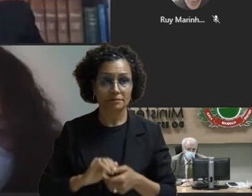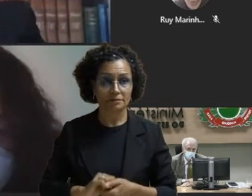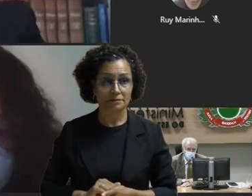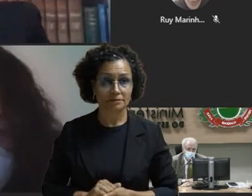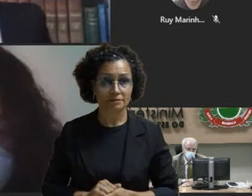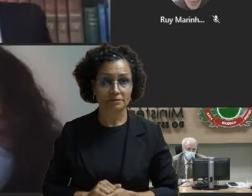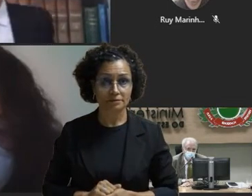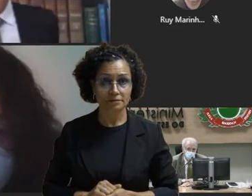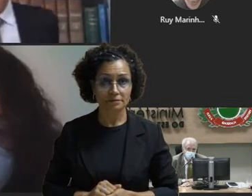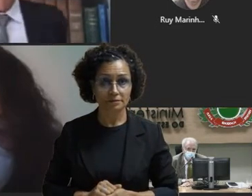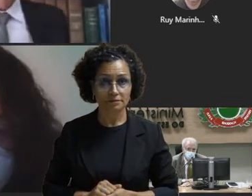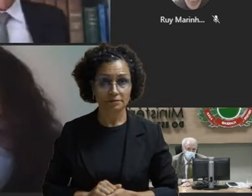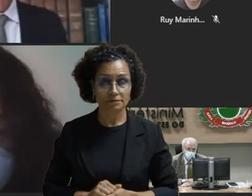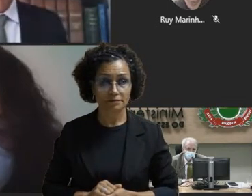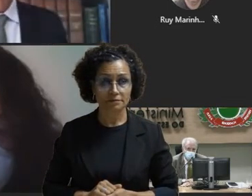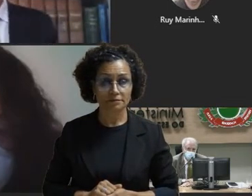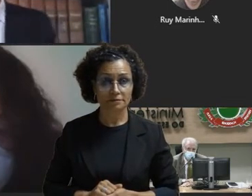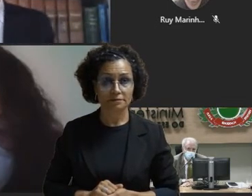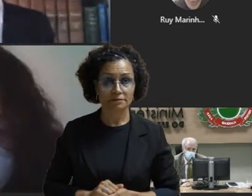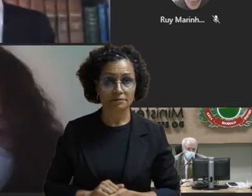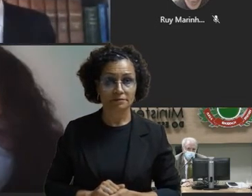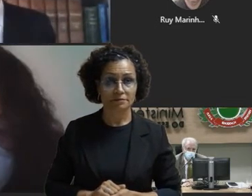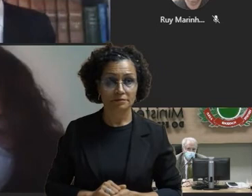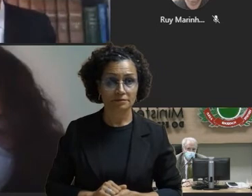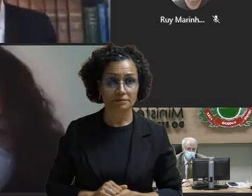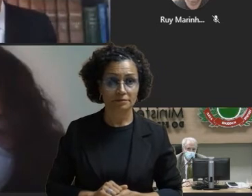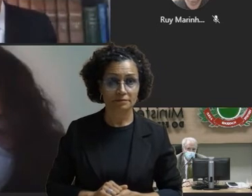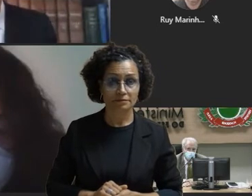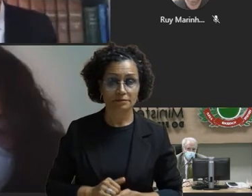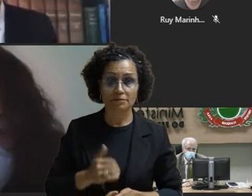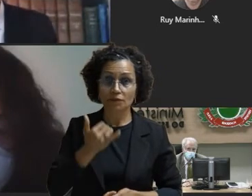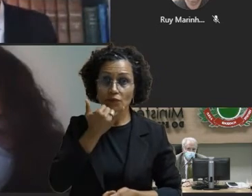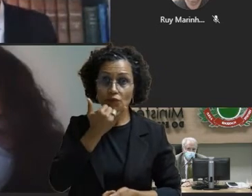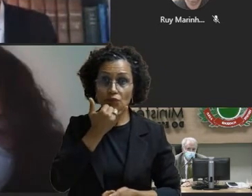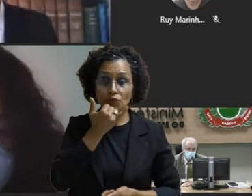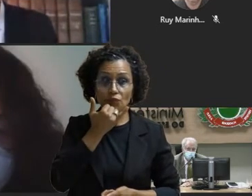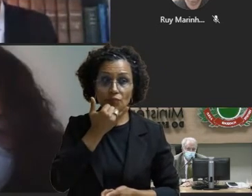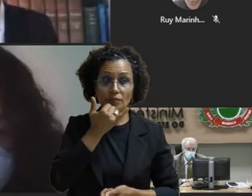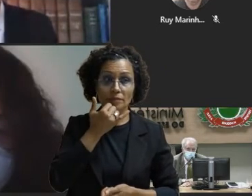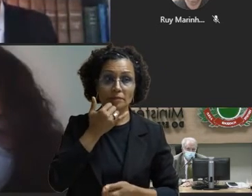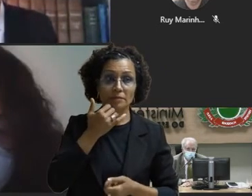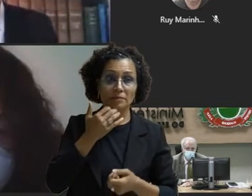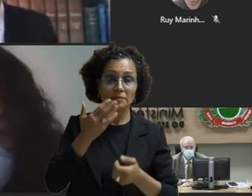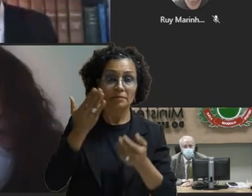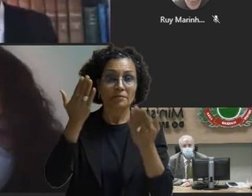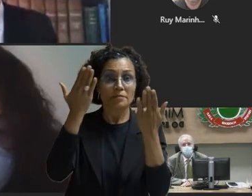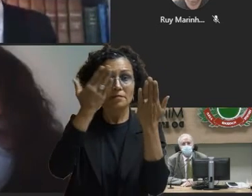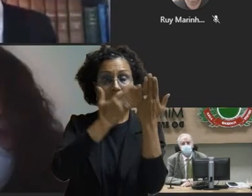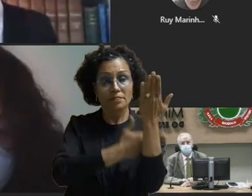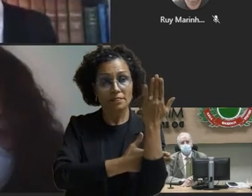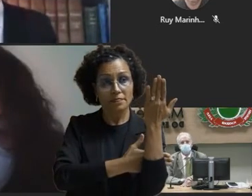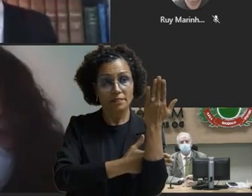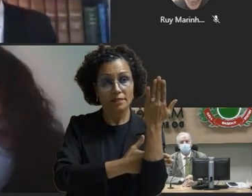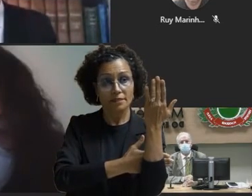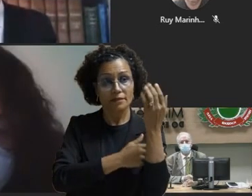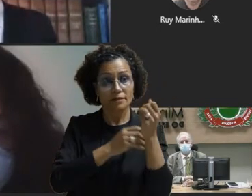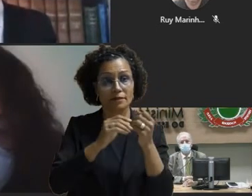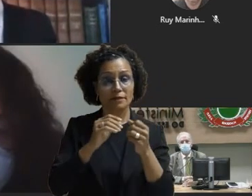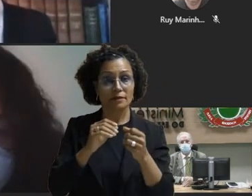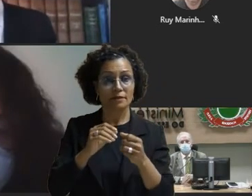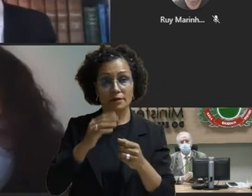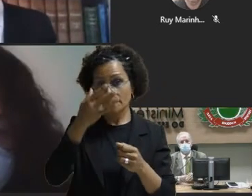Tem um que o senhor fala na homologação. Desculpa, eu tenho um destaque só. É o 435.